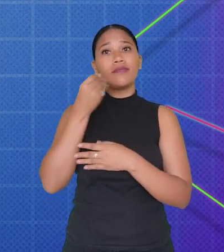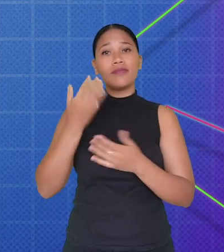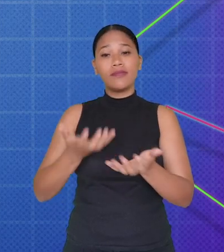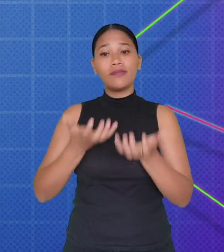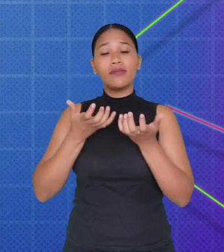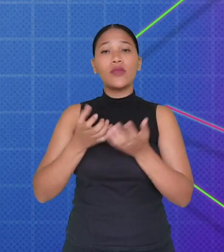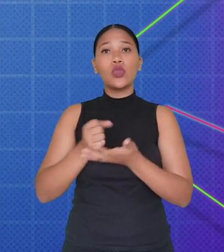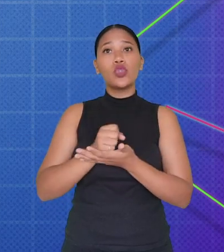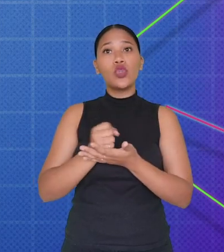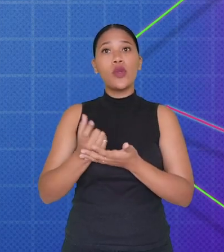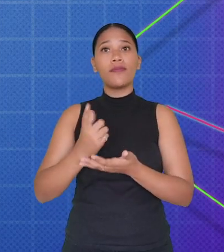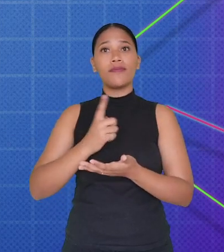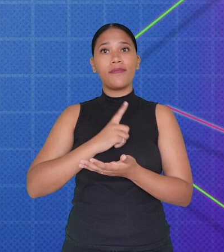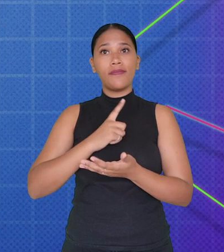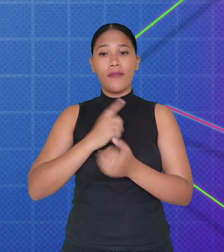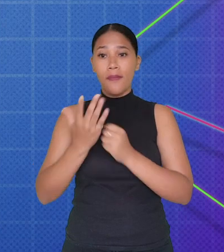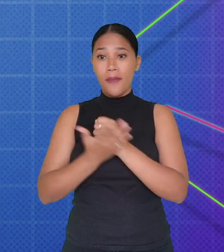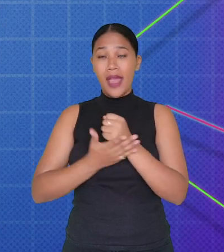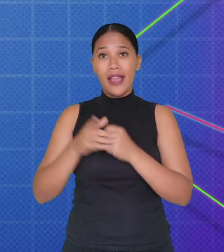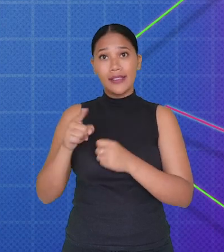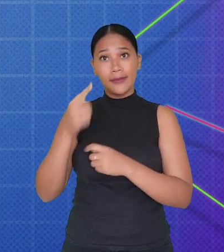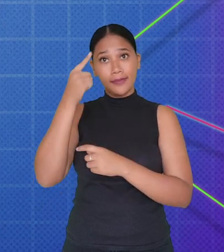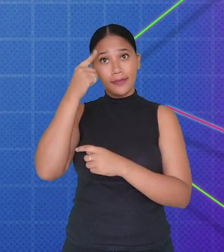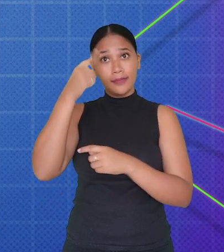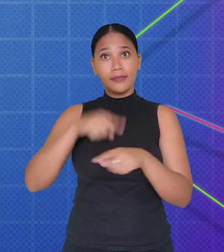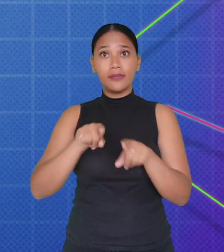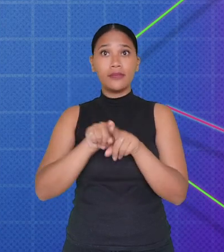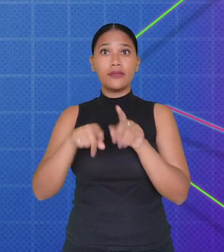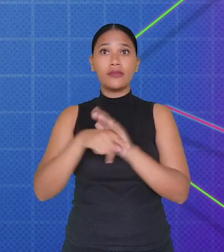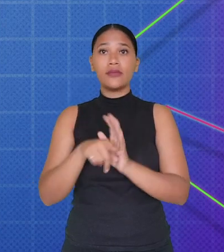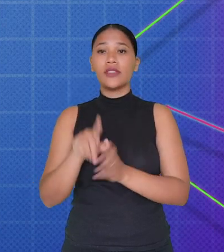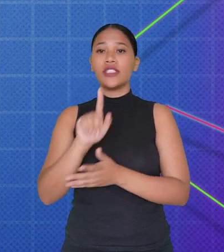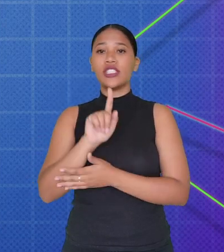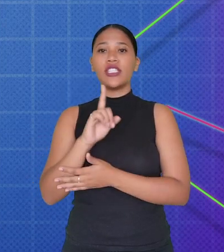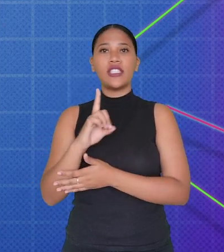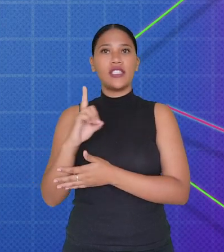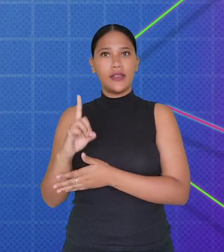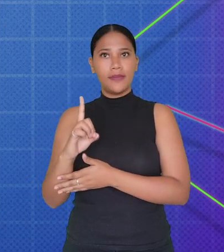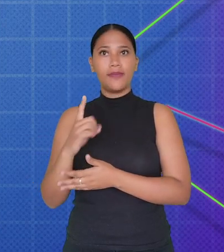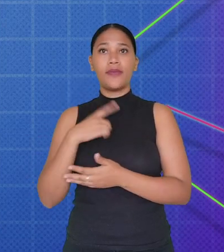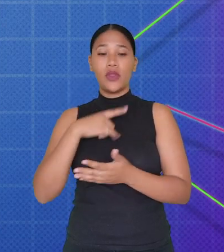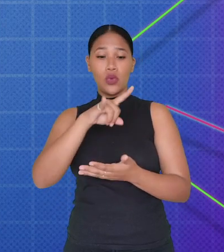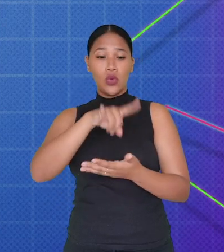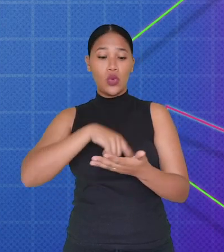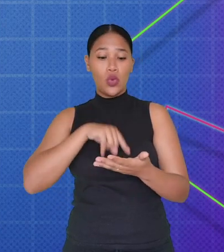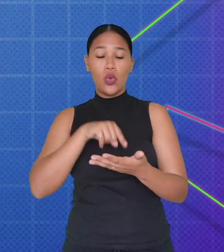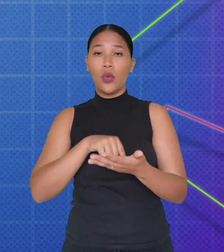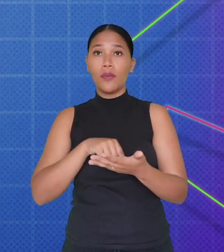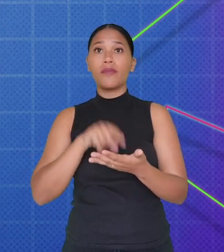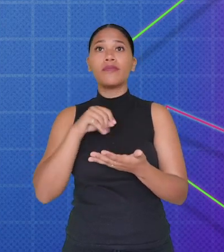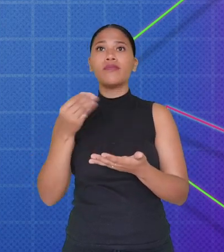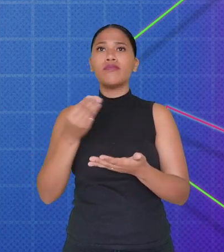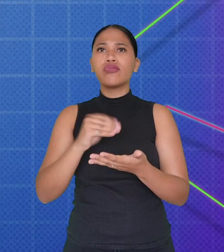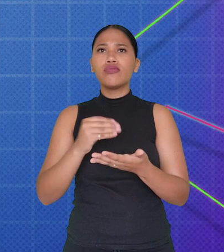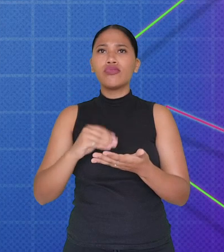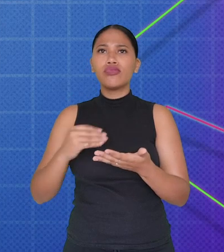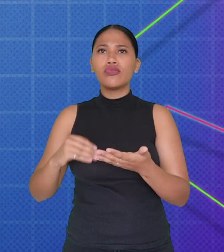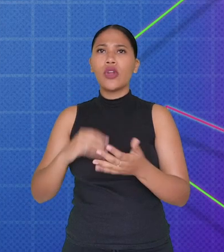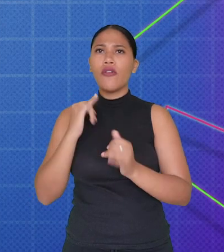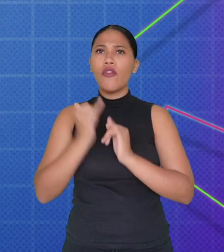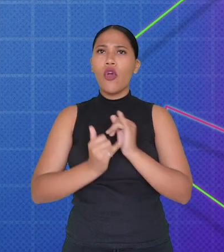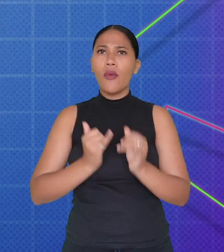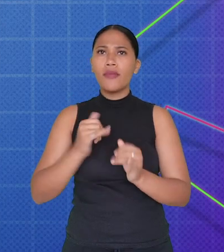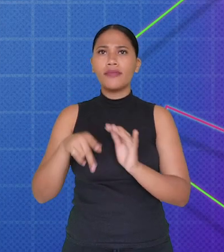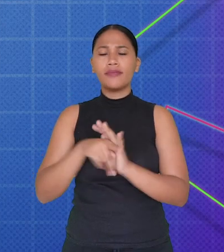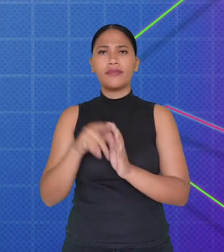a experiência que querem que o jogador tenha com base nessas ideias eles desenvolvem o gdd game design documents que é um documento que